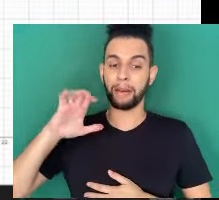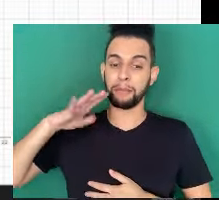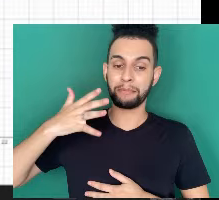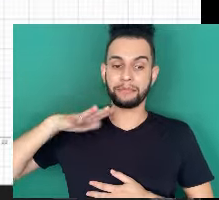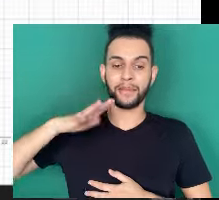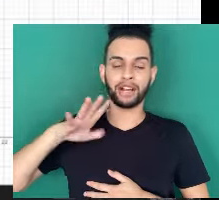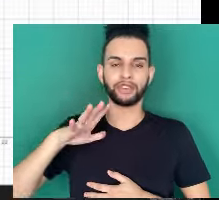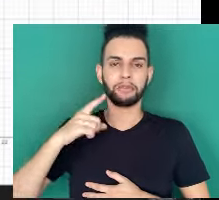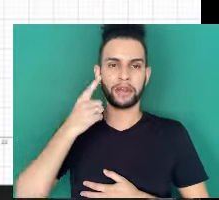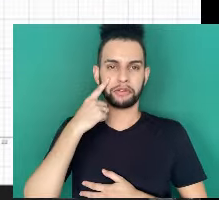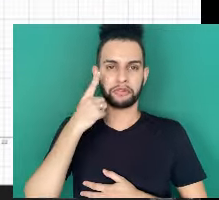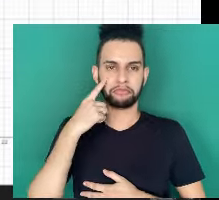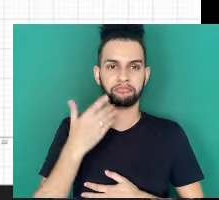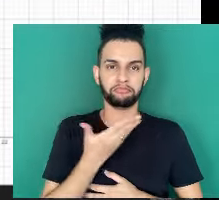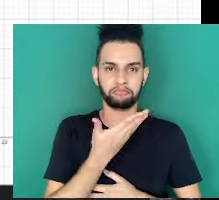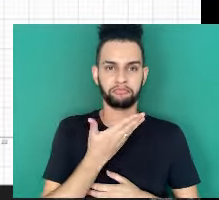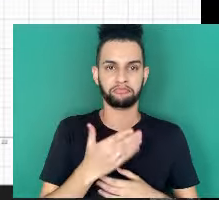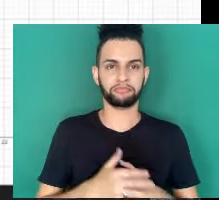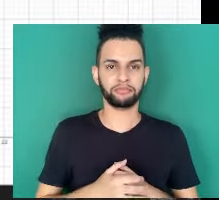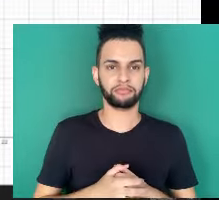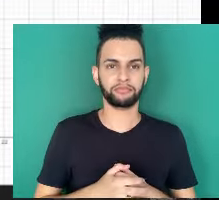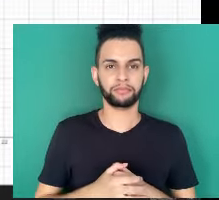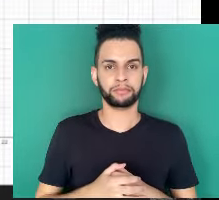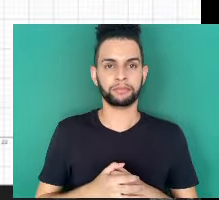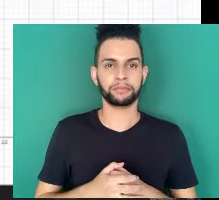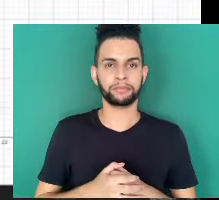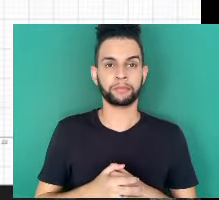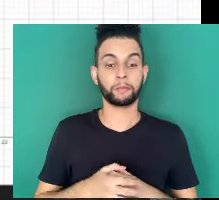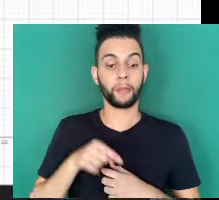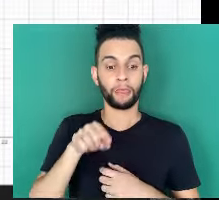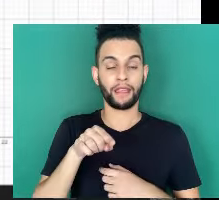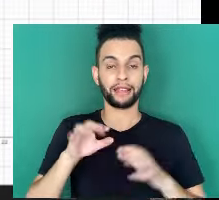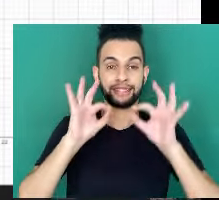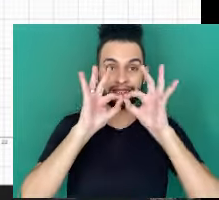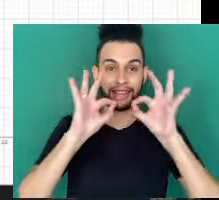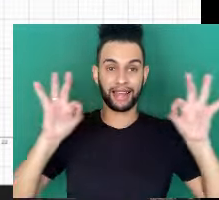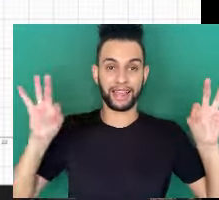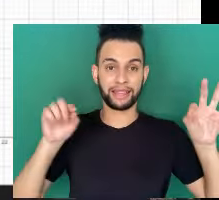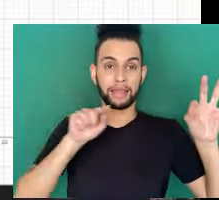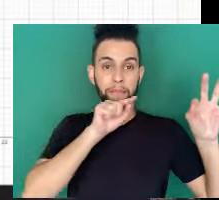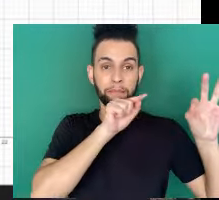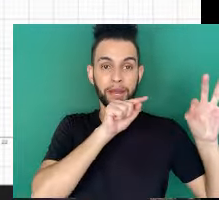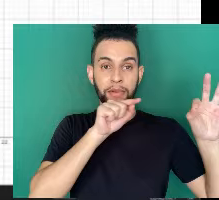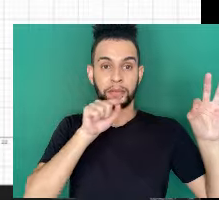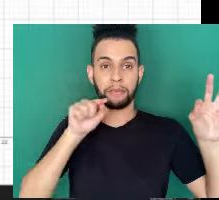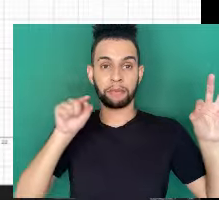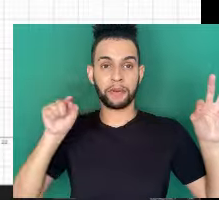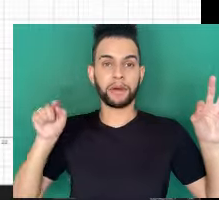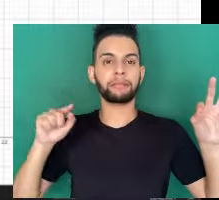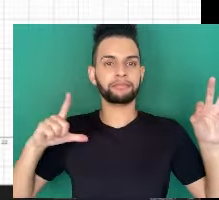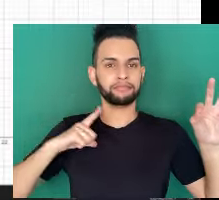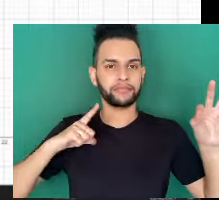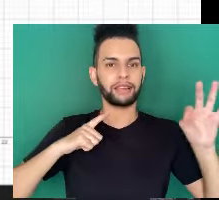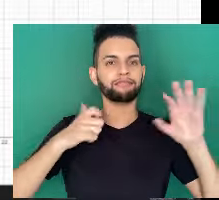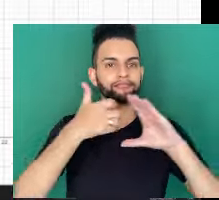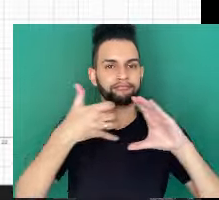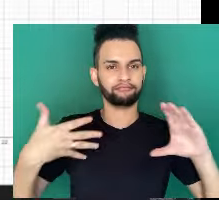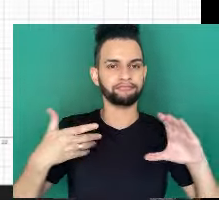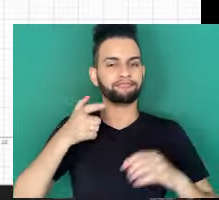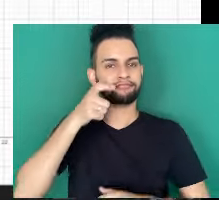aqui, tá? Bom, essa reta pontilhada, ela tem uma característica bem